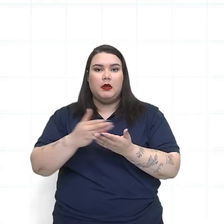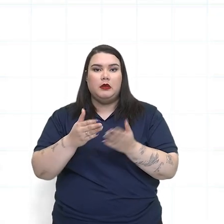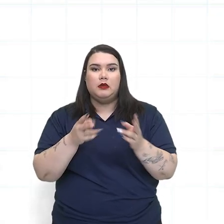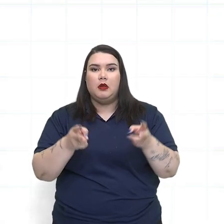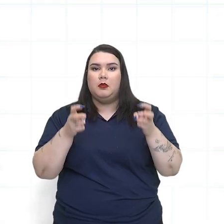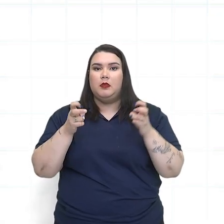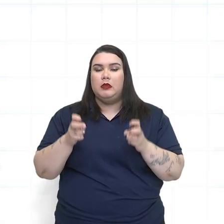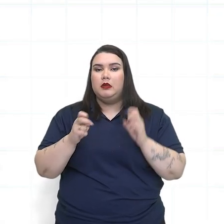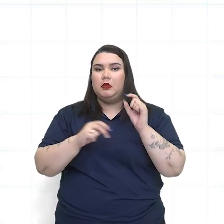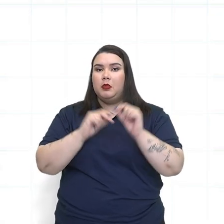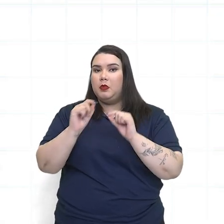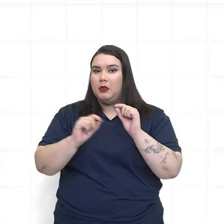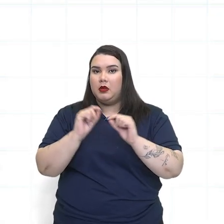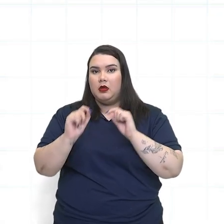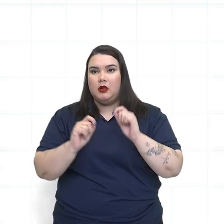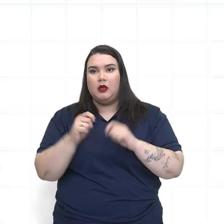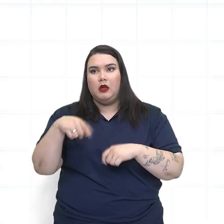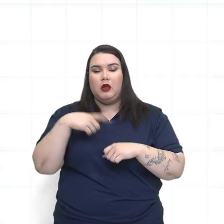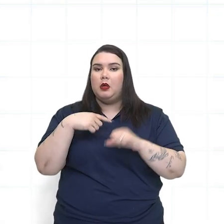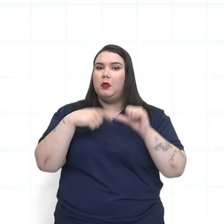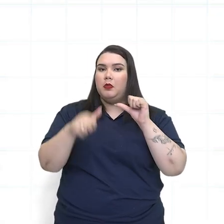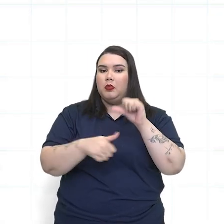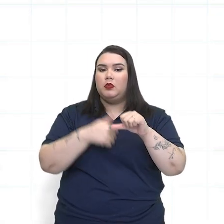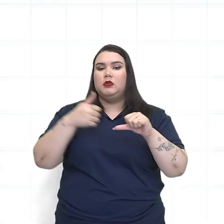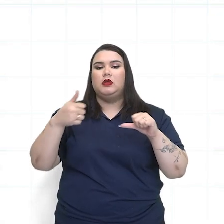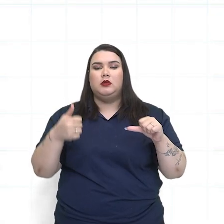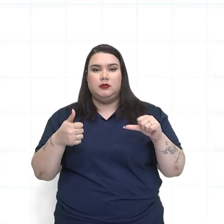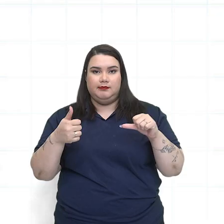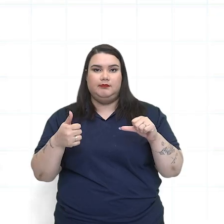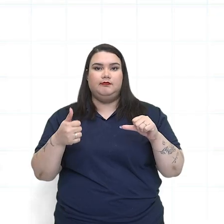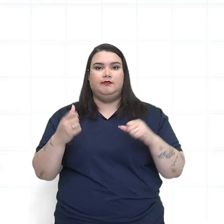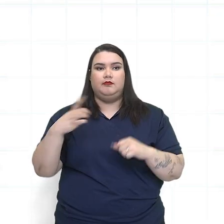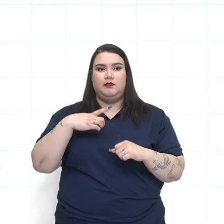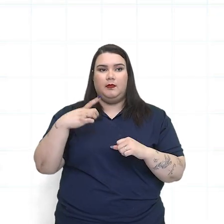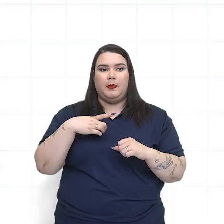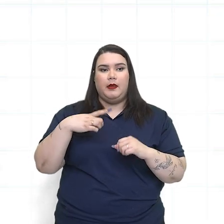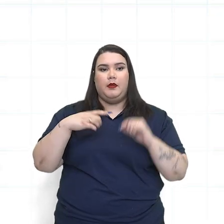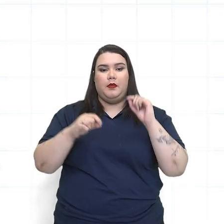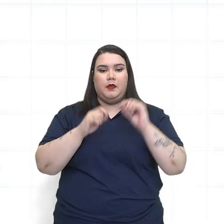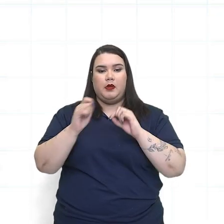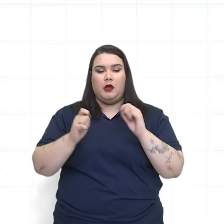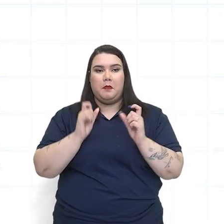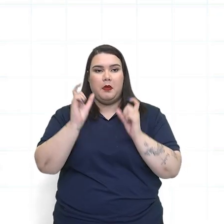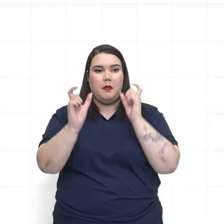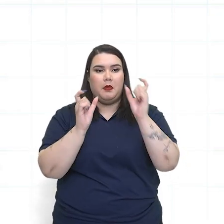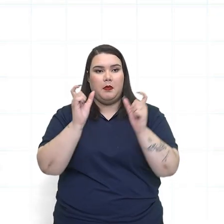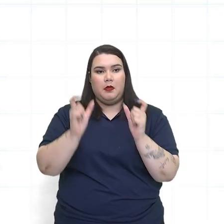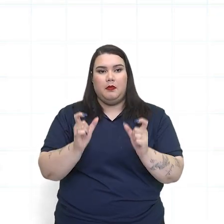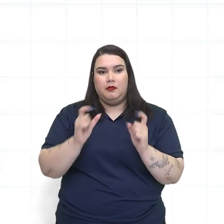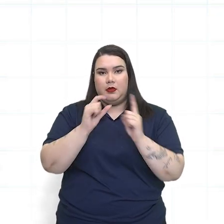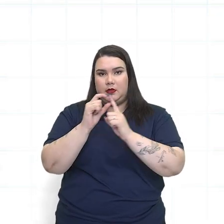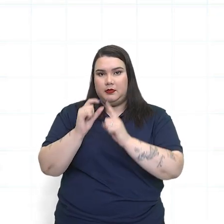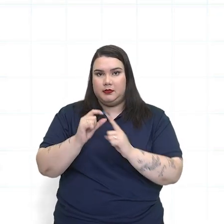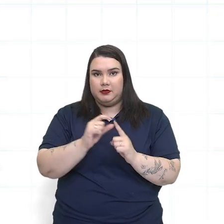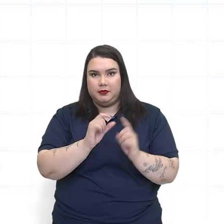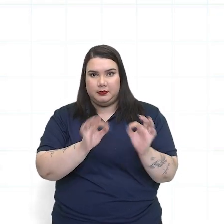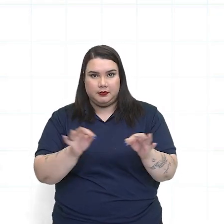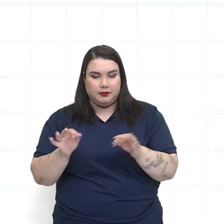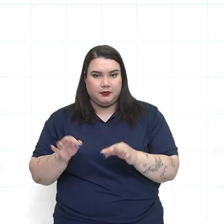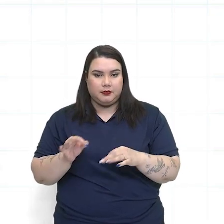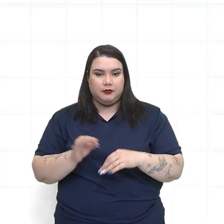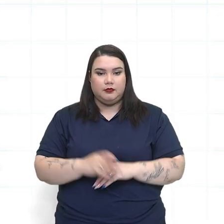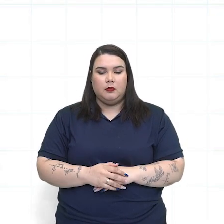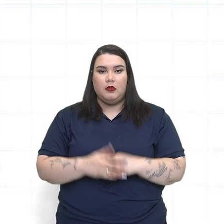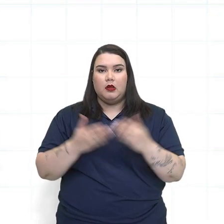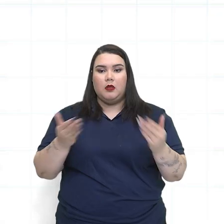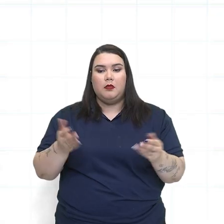a perceber que há uma mudança no momento de ela pronunciar as palavras, certo?